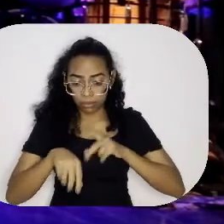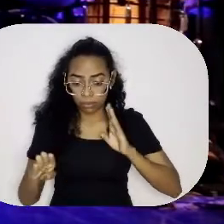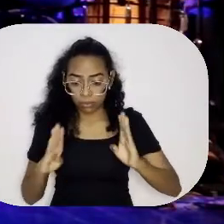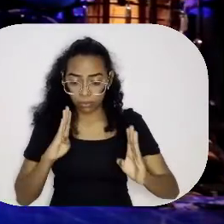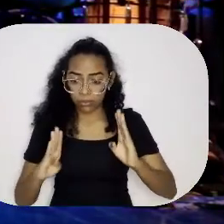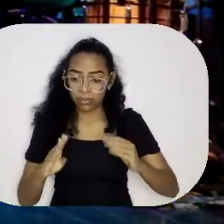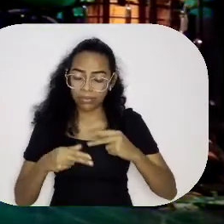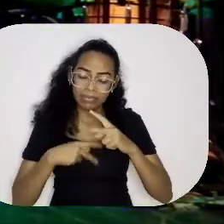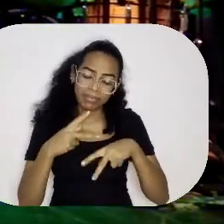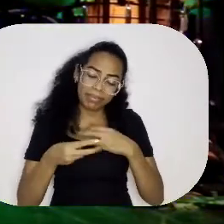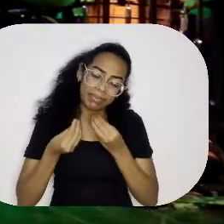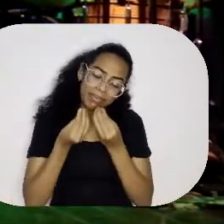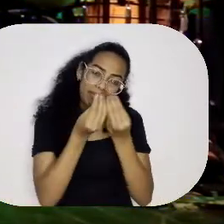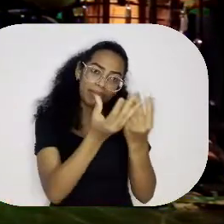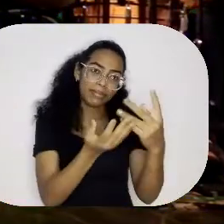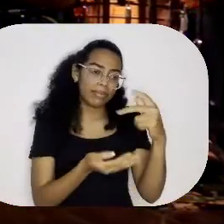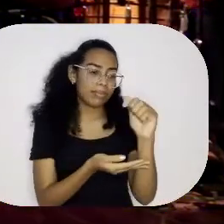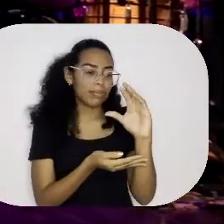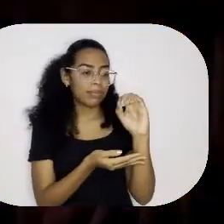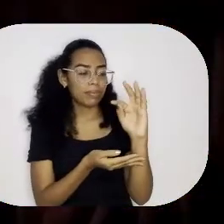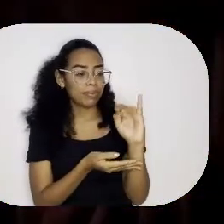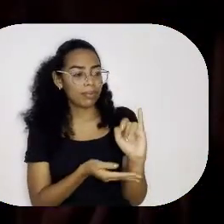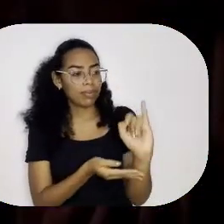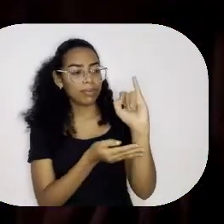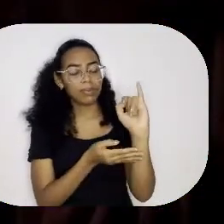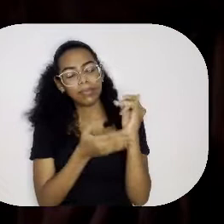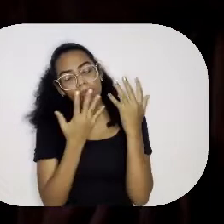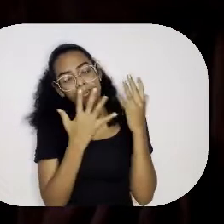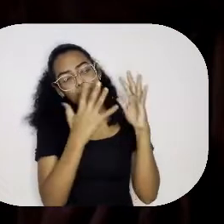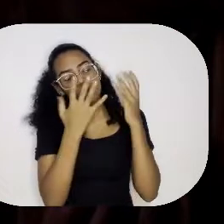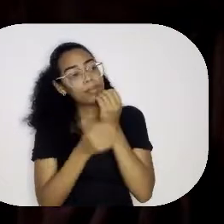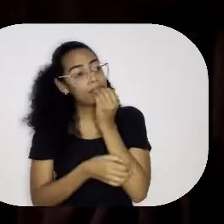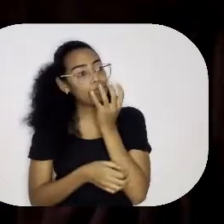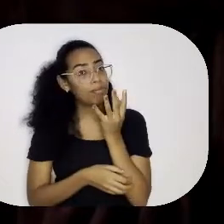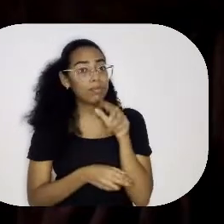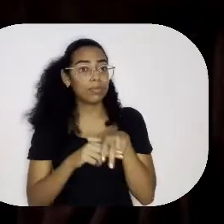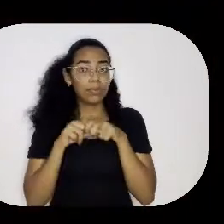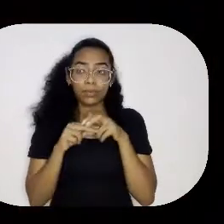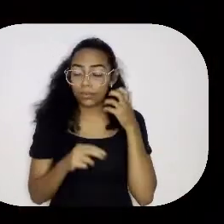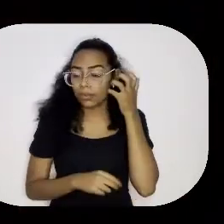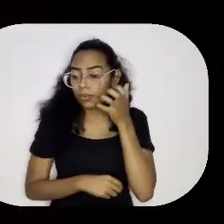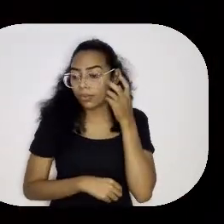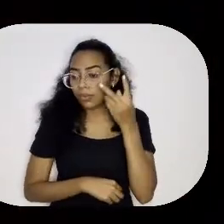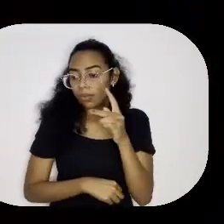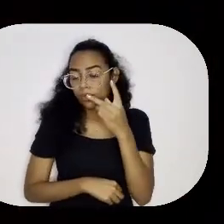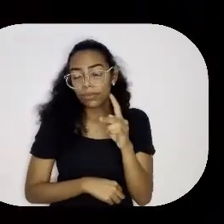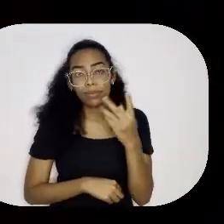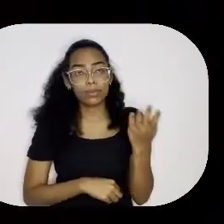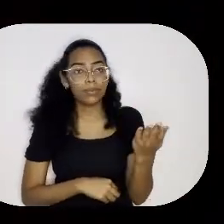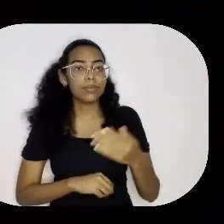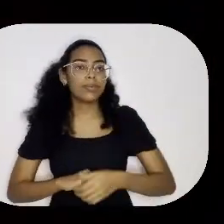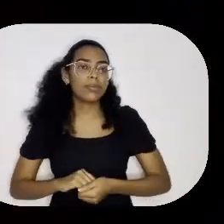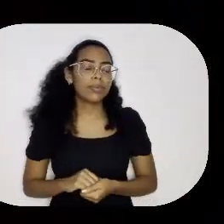Essa canção é pra ti, pacuti. Essa canção é pra ti, pacuti. Essa canção é